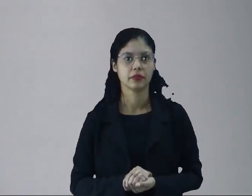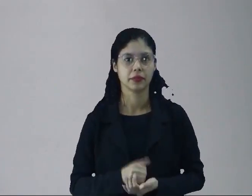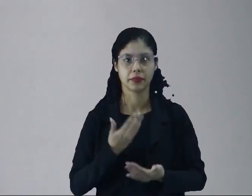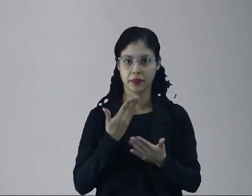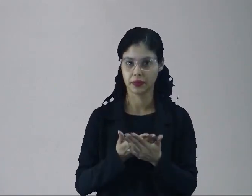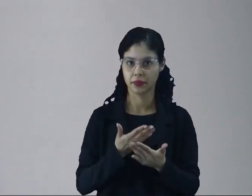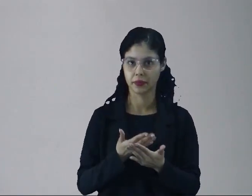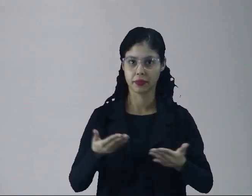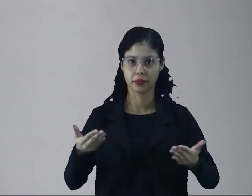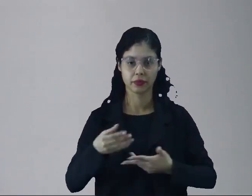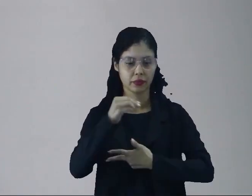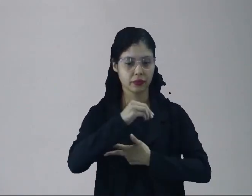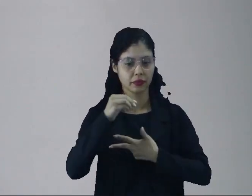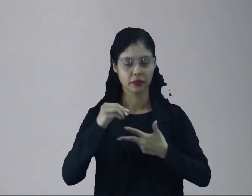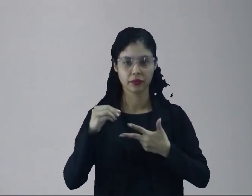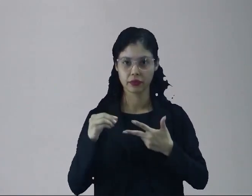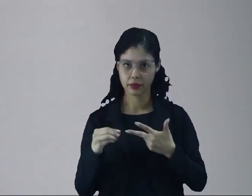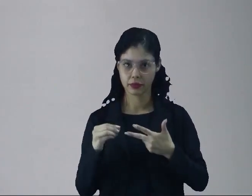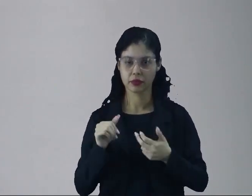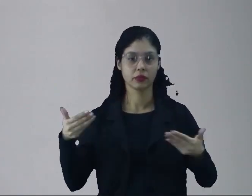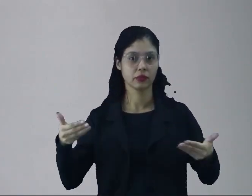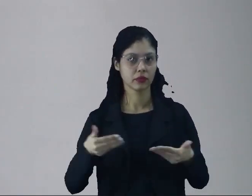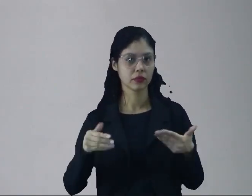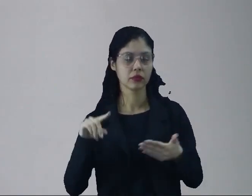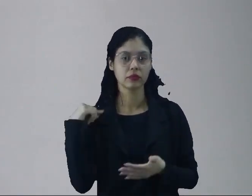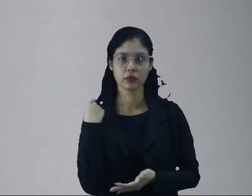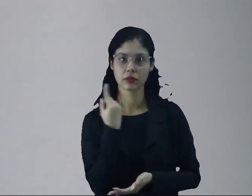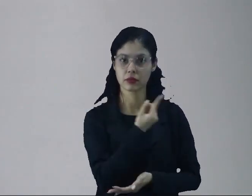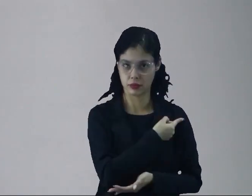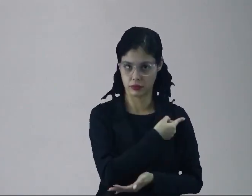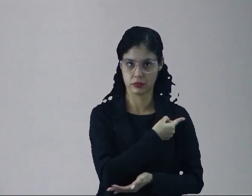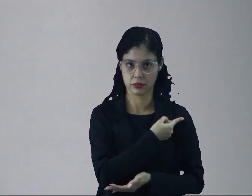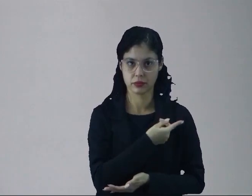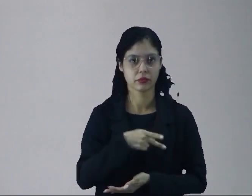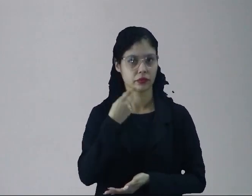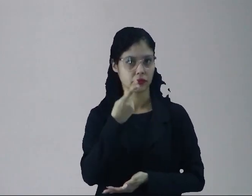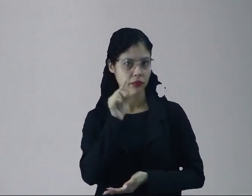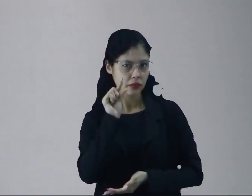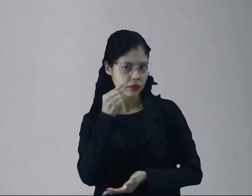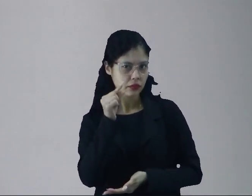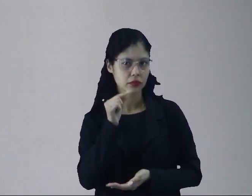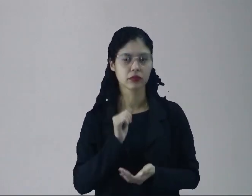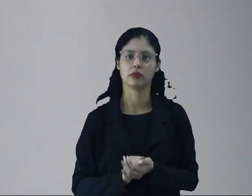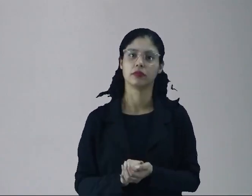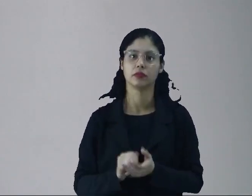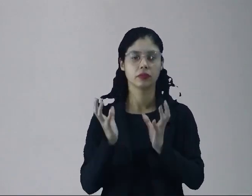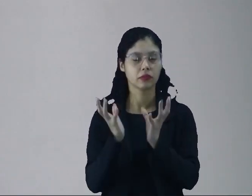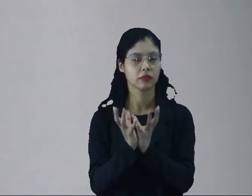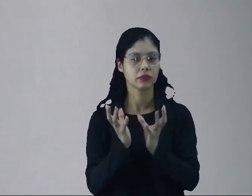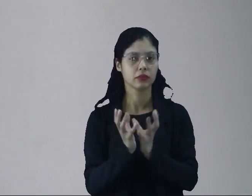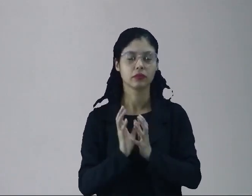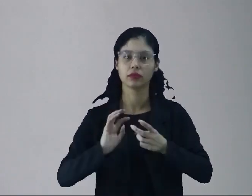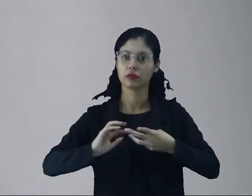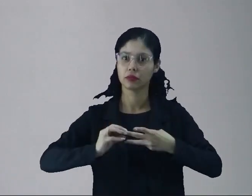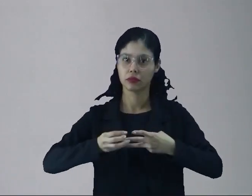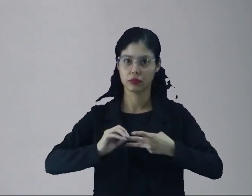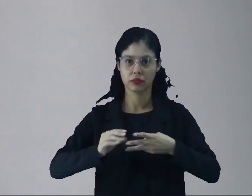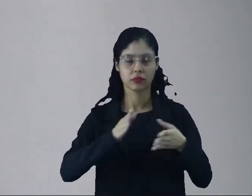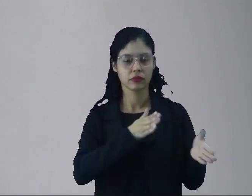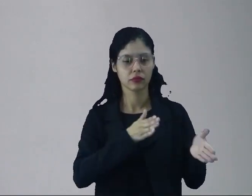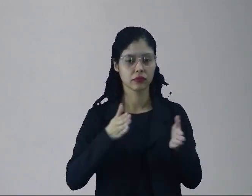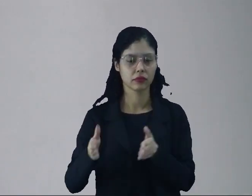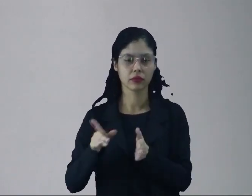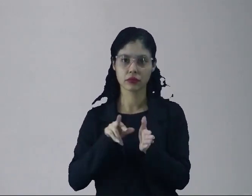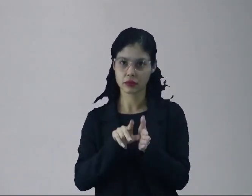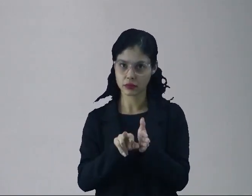nossa demanda do pré-ENEM. Hoje a gente vai falar um pouco sobre citologia. Citologia é uma parte